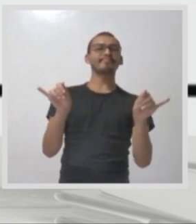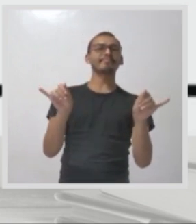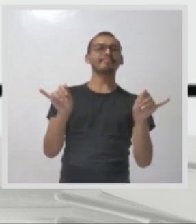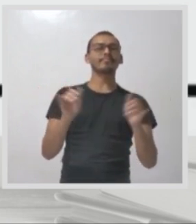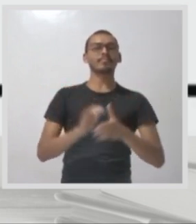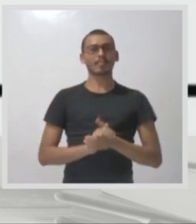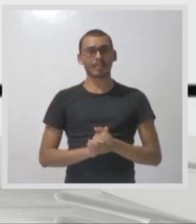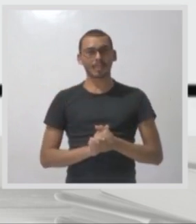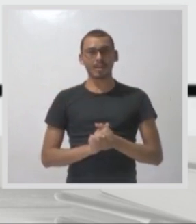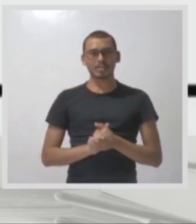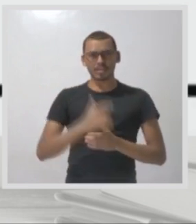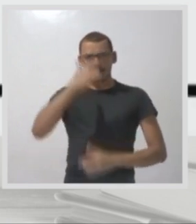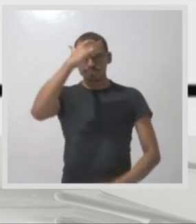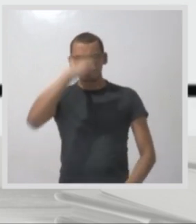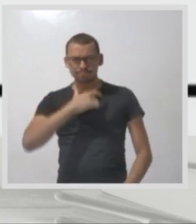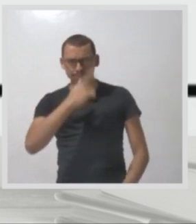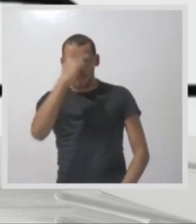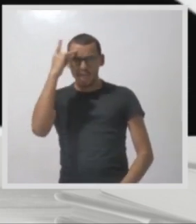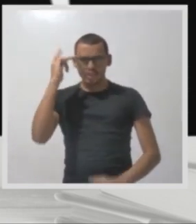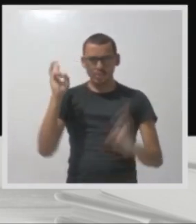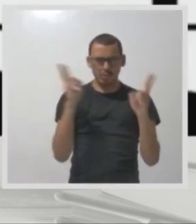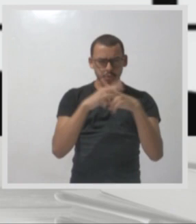Na cara do lutador,